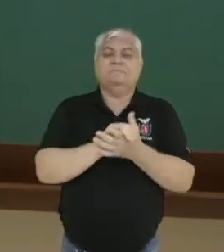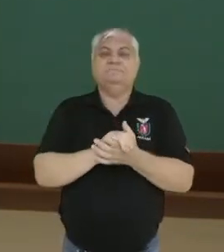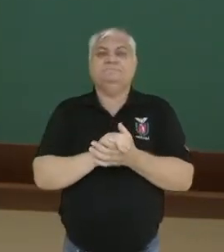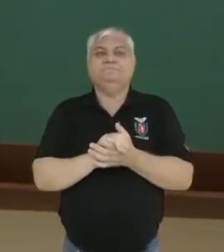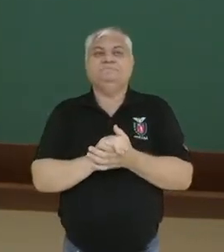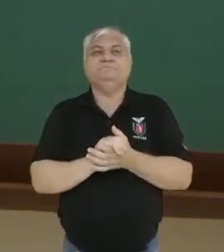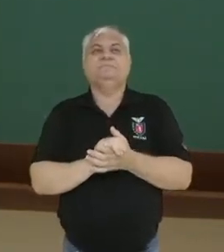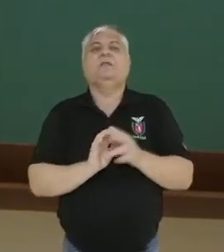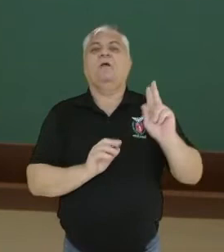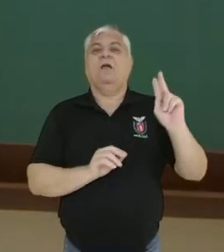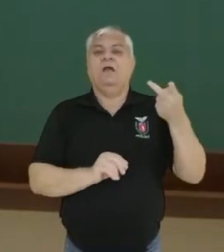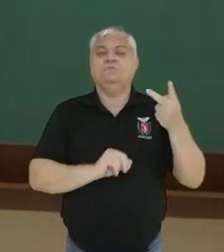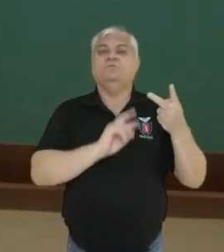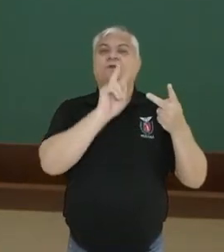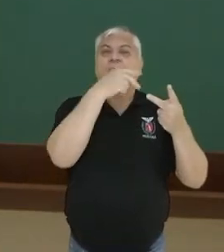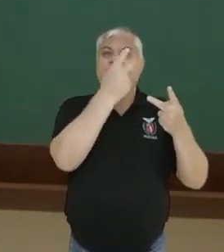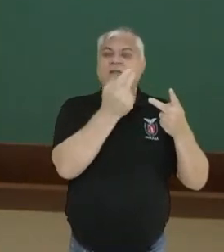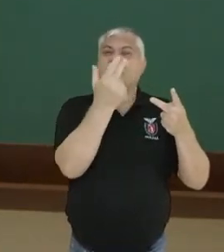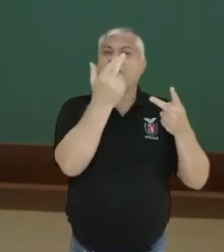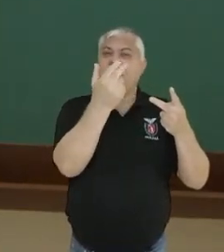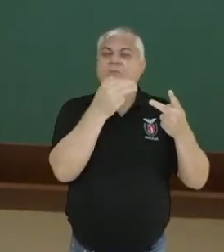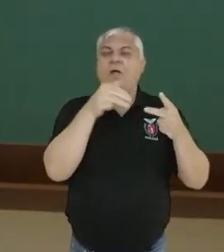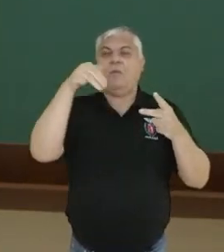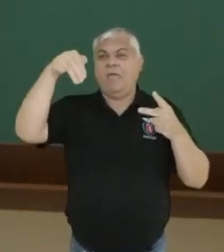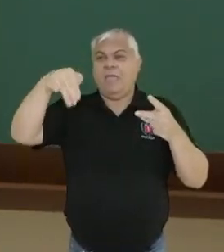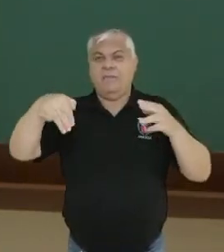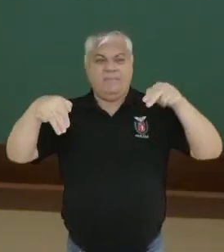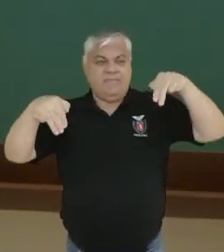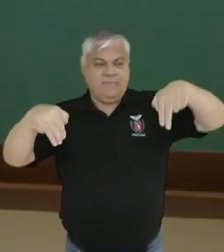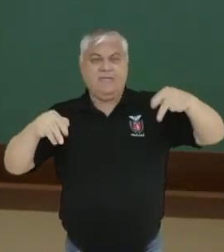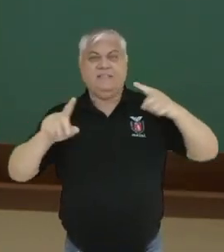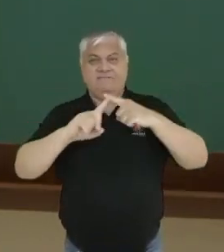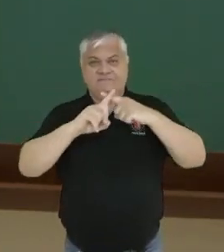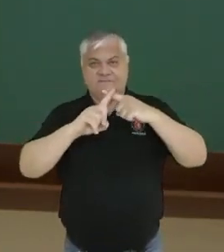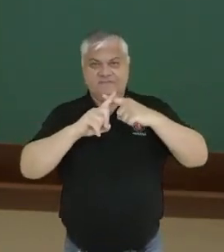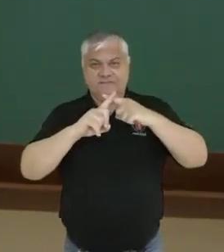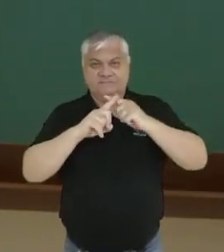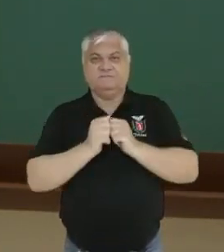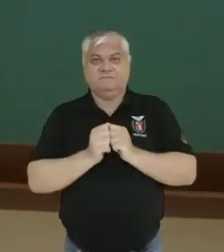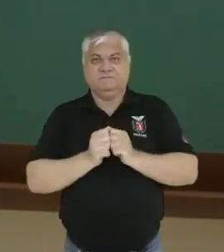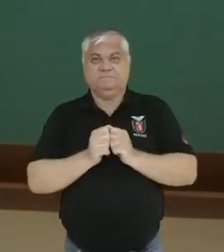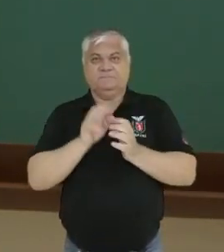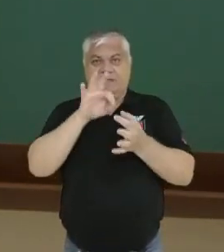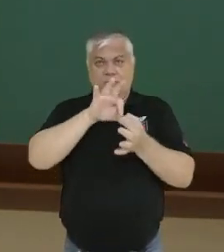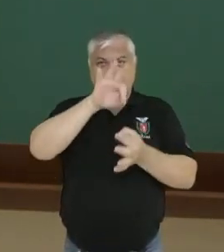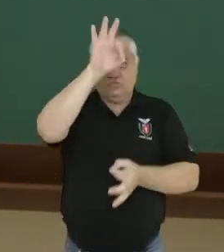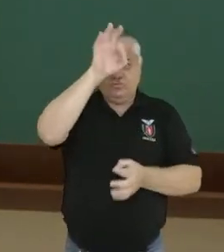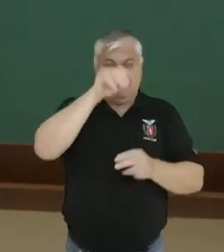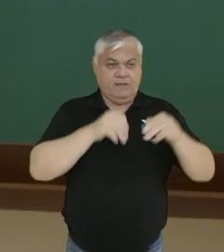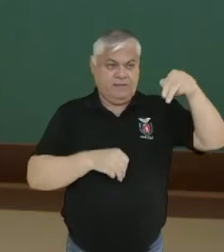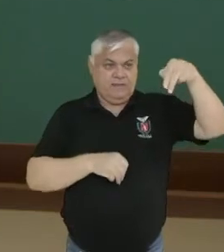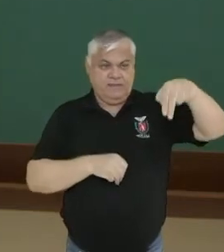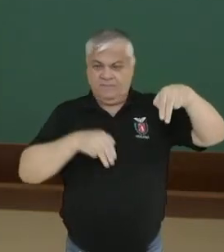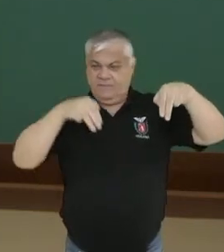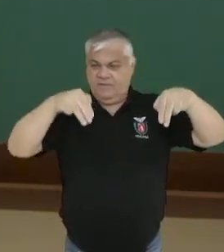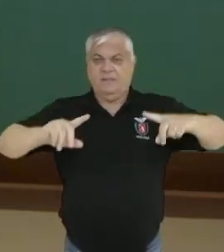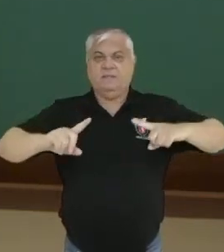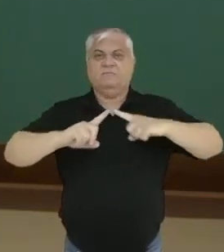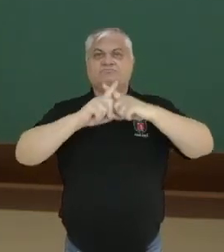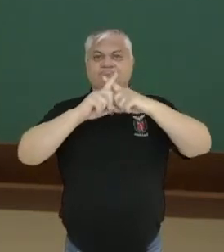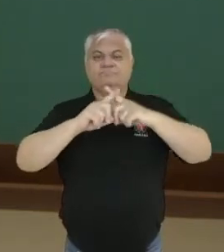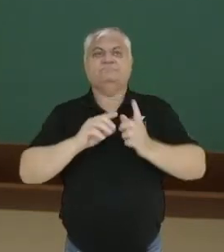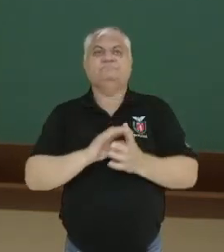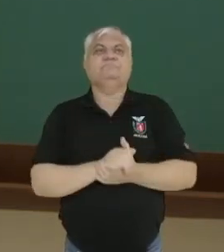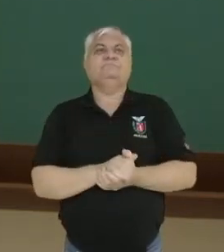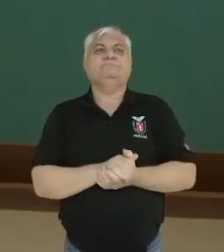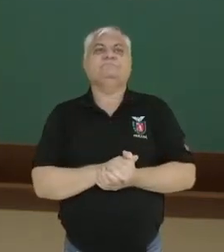igual ao produto entre as duas projeções. Os dois pedacinhos lá embaixo, né? Altura ao quadrado, a multiplicação dos dois